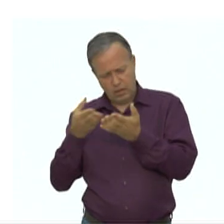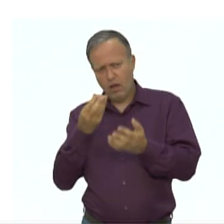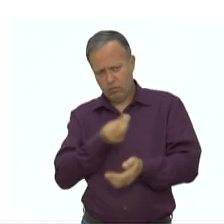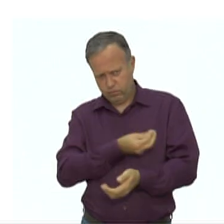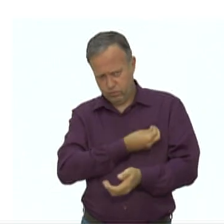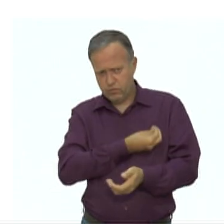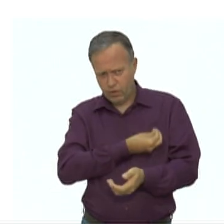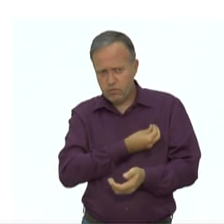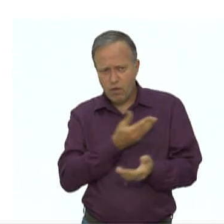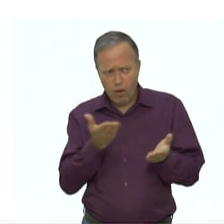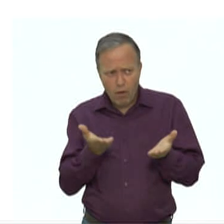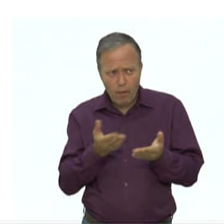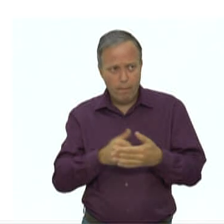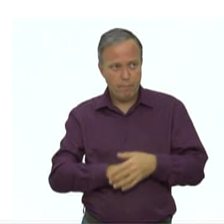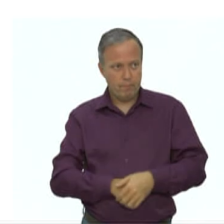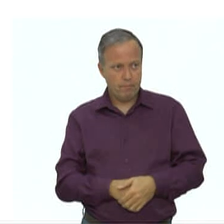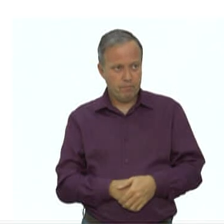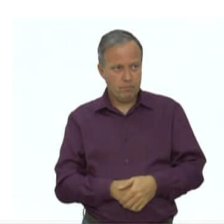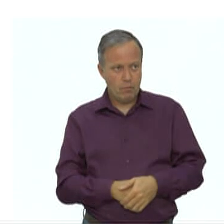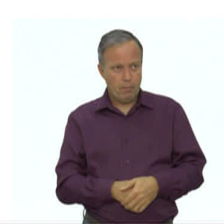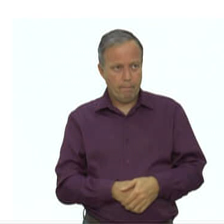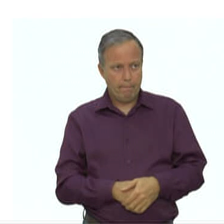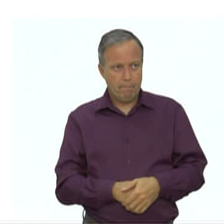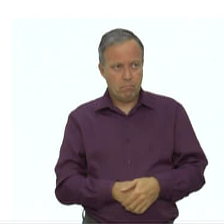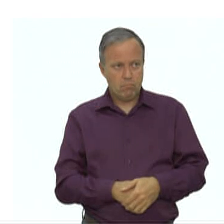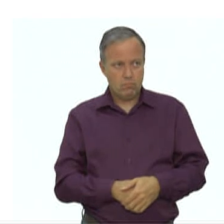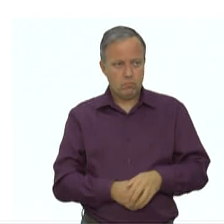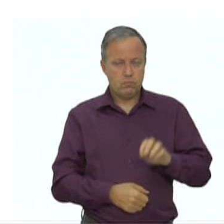vivo? Vamos ver.